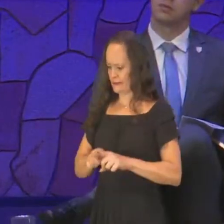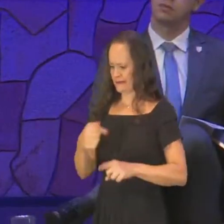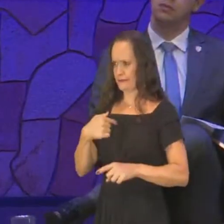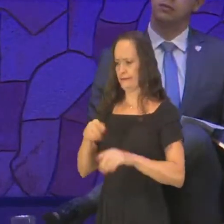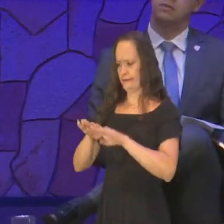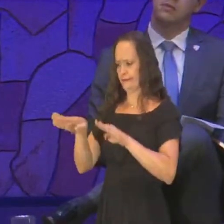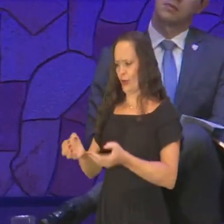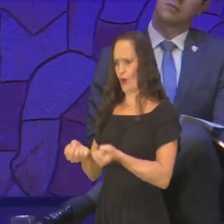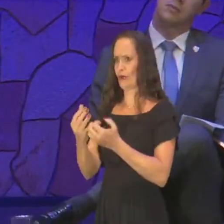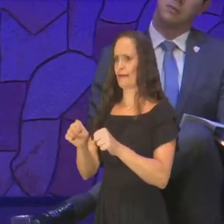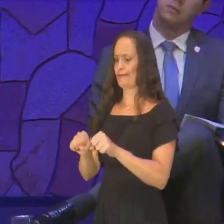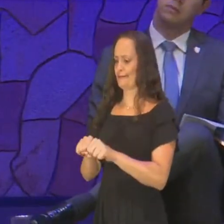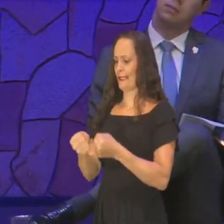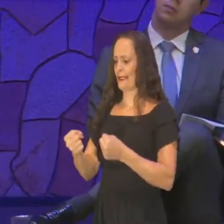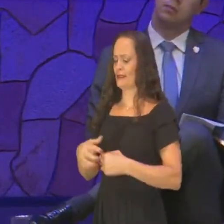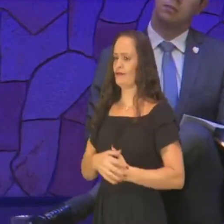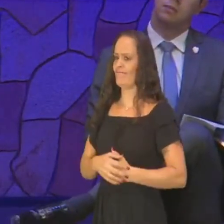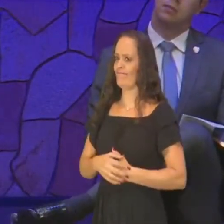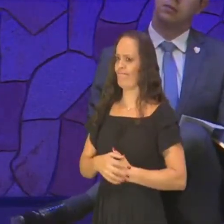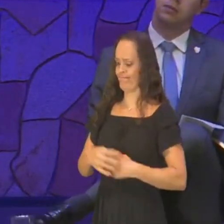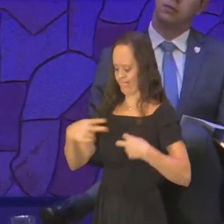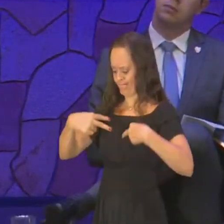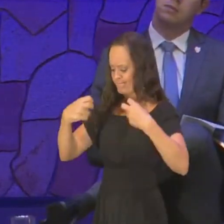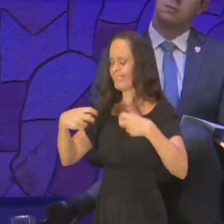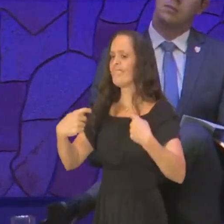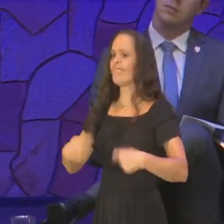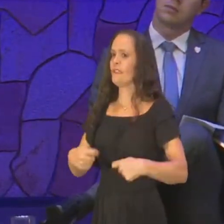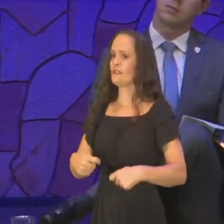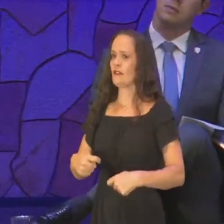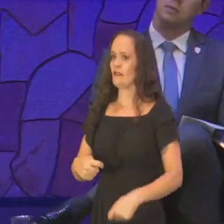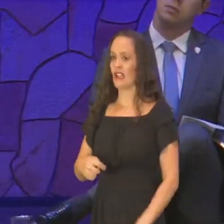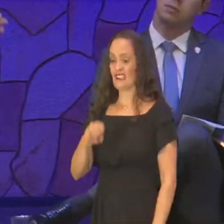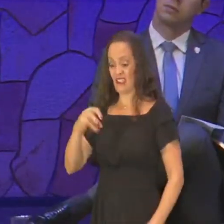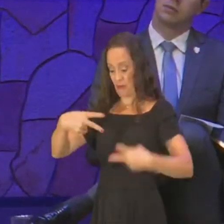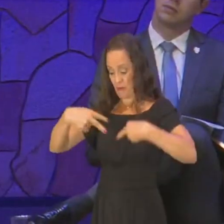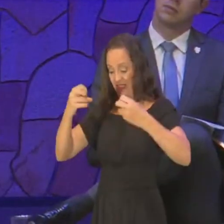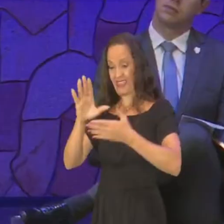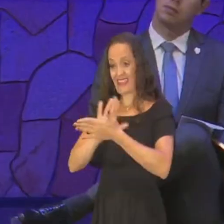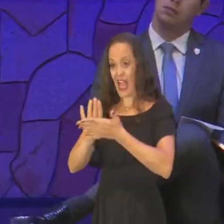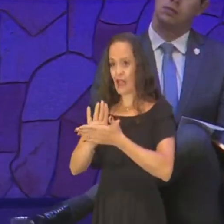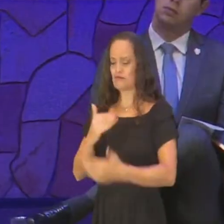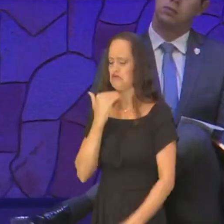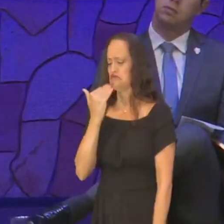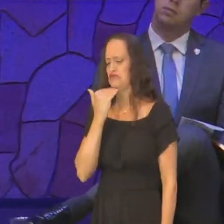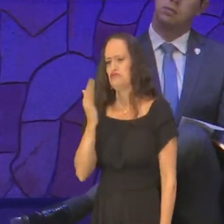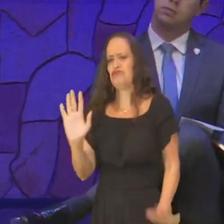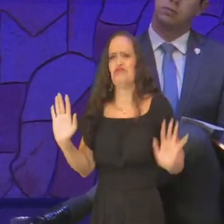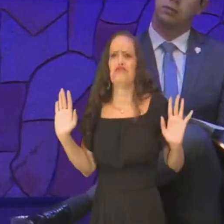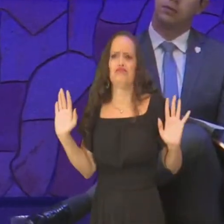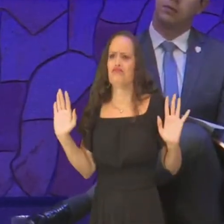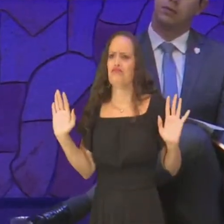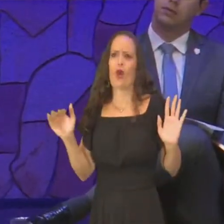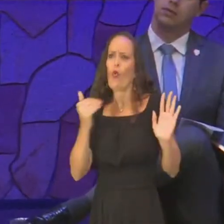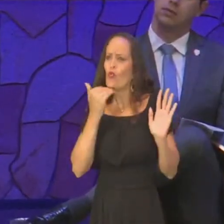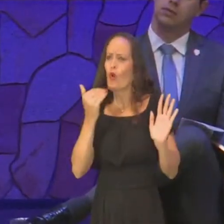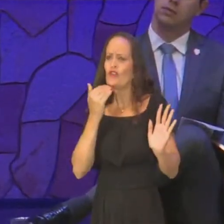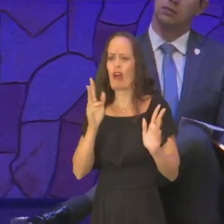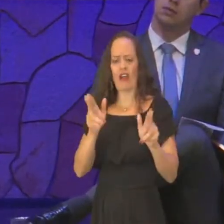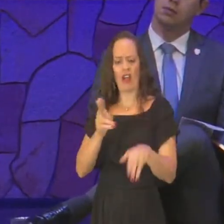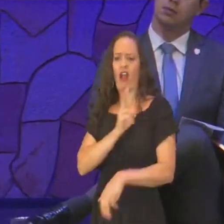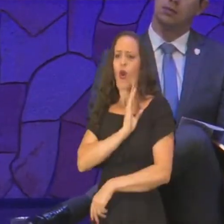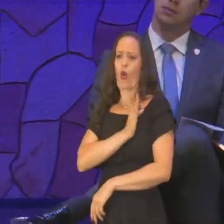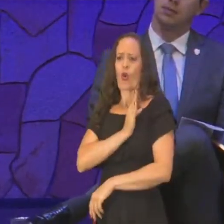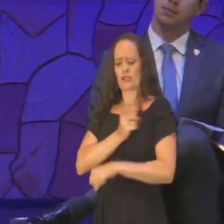Se não há esse reconhecimento, todo o esforço, tudo que alguém vier a fazer a partir desse momento, tudo será em vão. O coração endurecido,